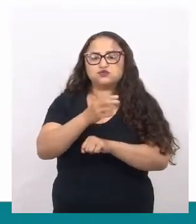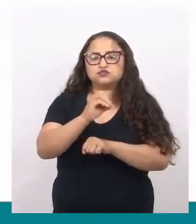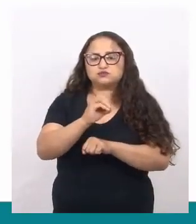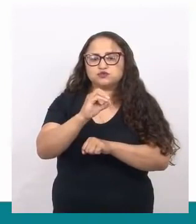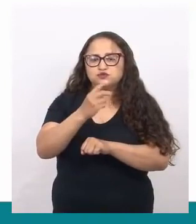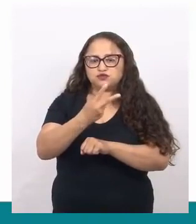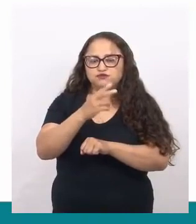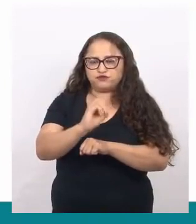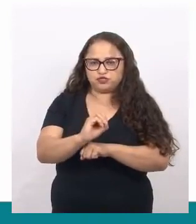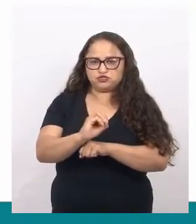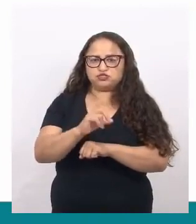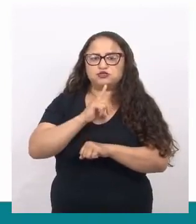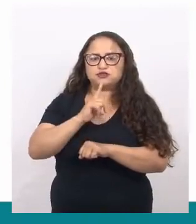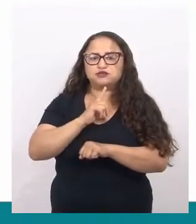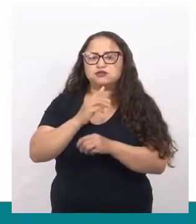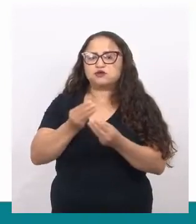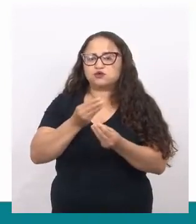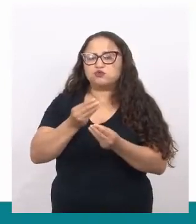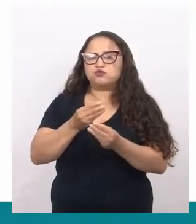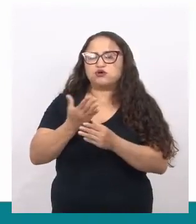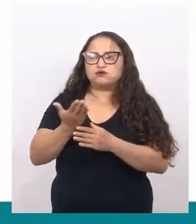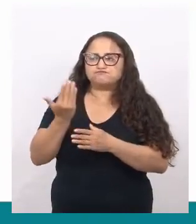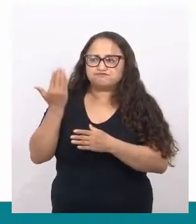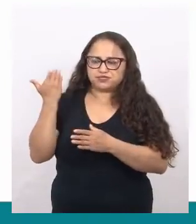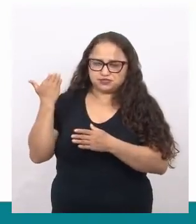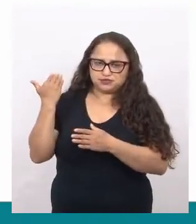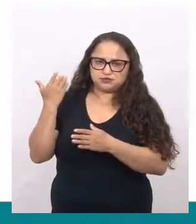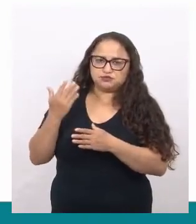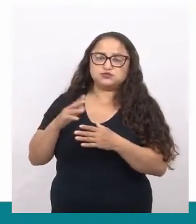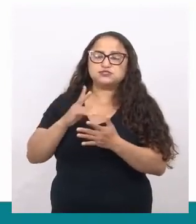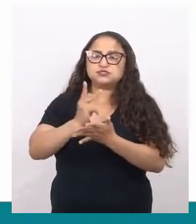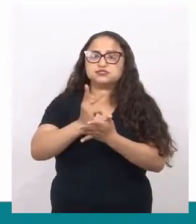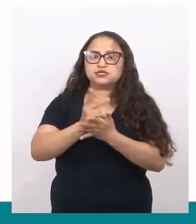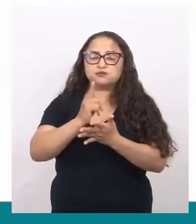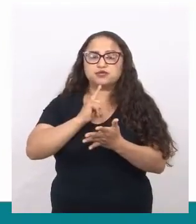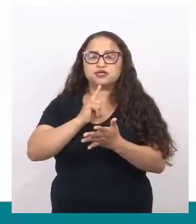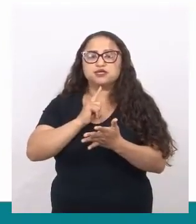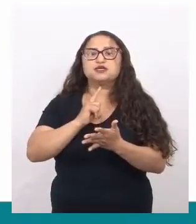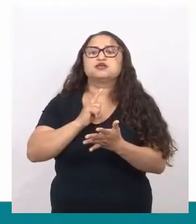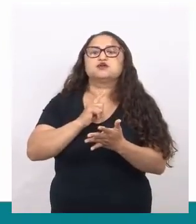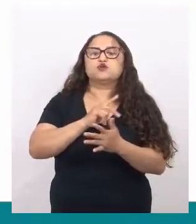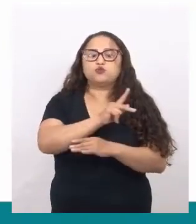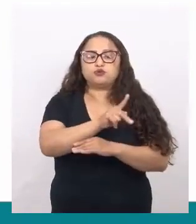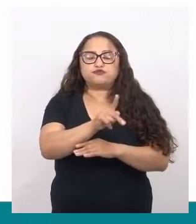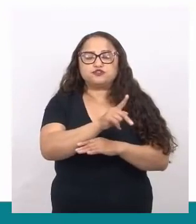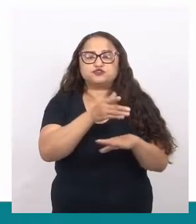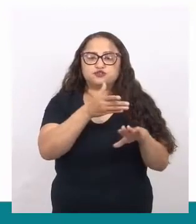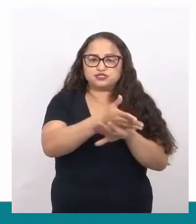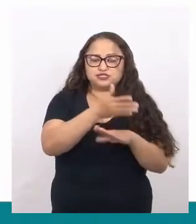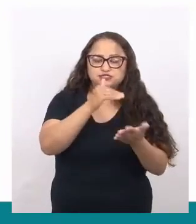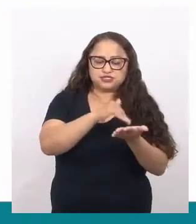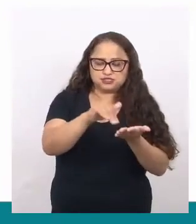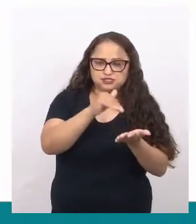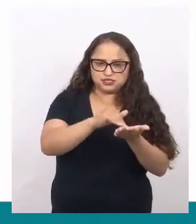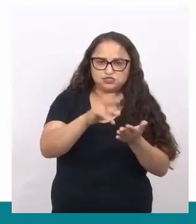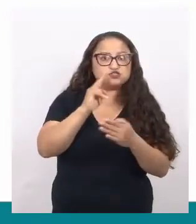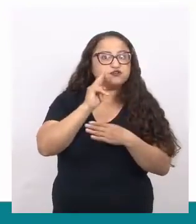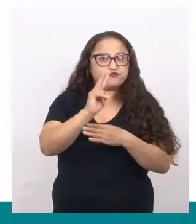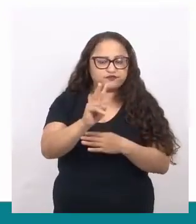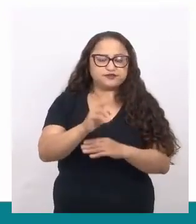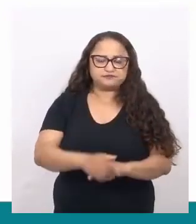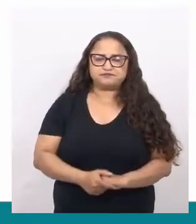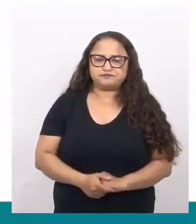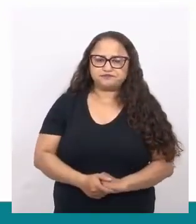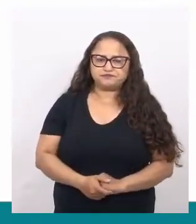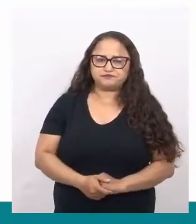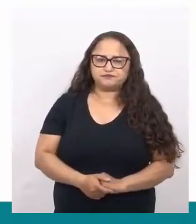pessoal? Esse print é um pouco antigo, então, quando o docente acessar a sede, já vai vir certinho para ele visualizar. Então,